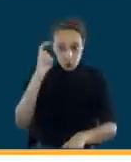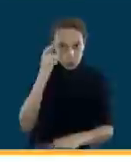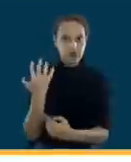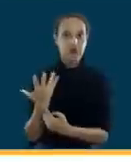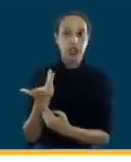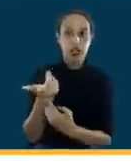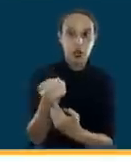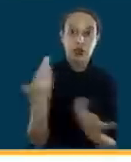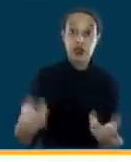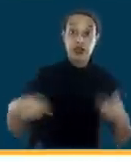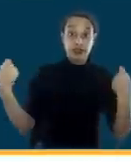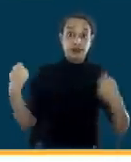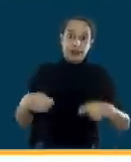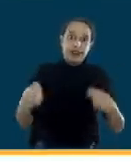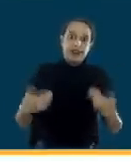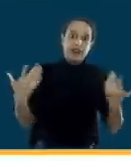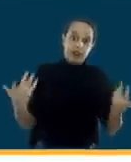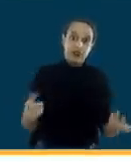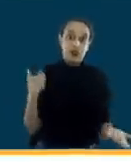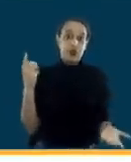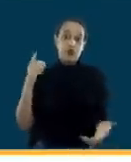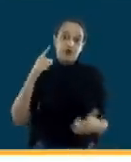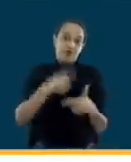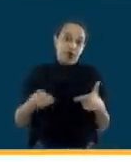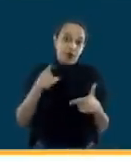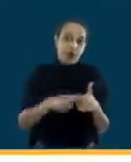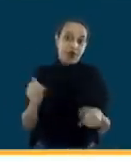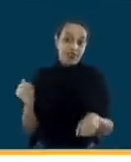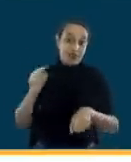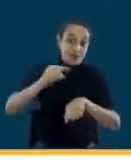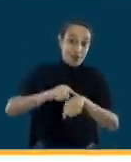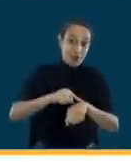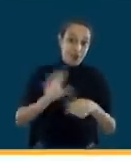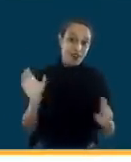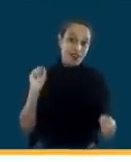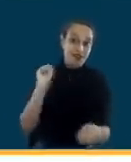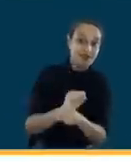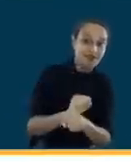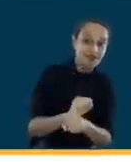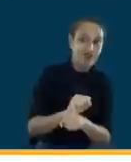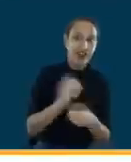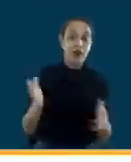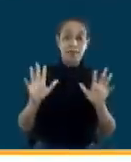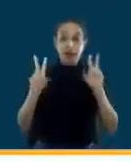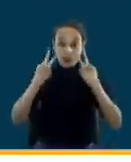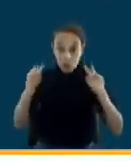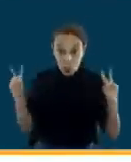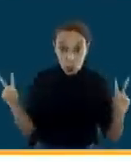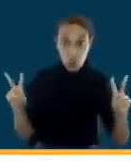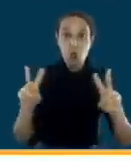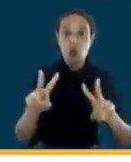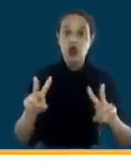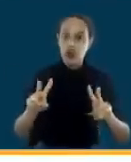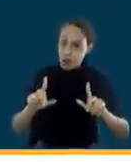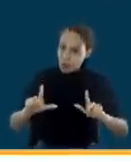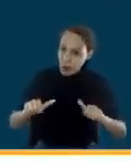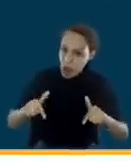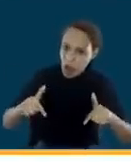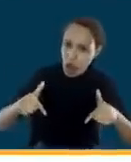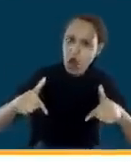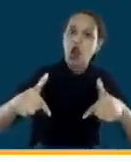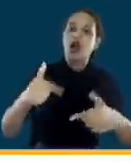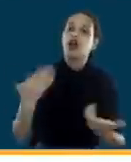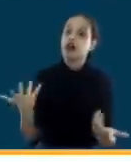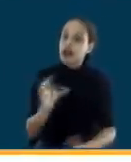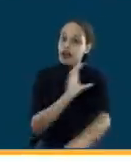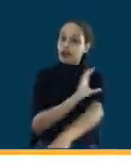conta da paralisação das suas atividades. Ela também é um olhar para a atividade cultural. Uma atividade que ainda se organiza muito